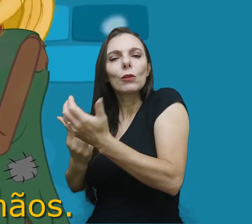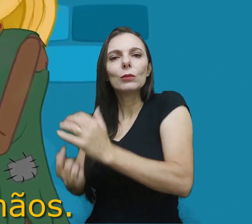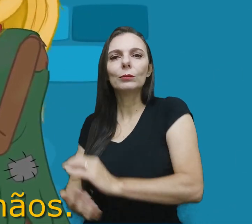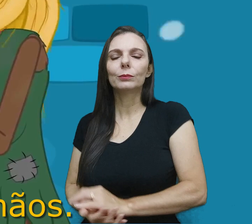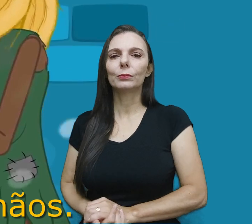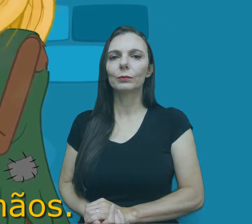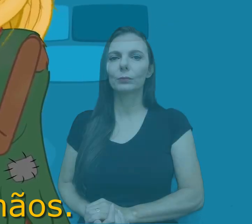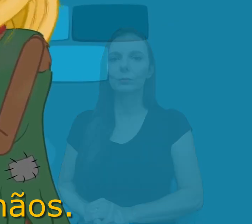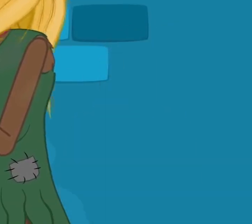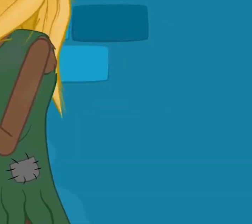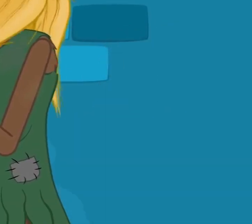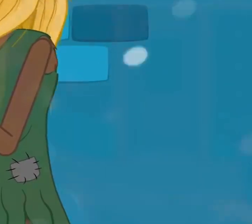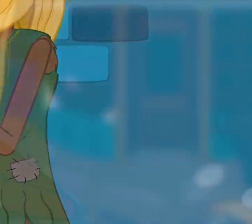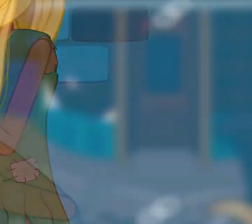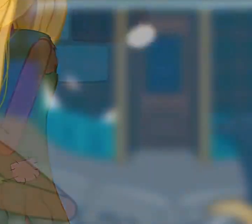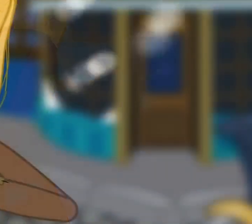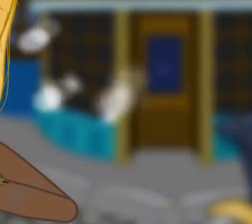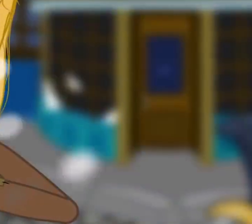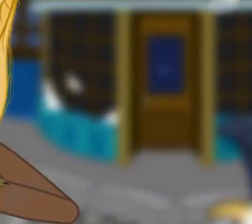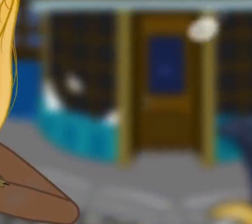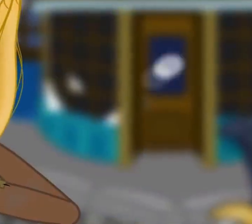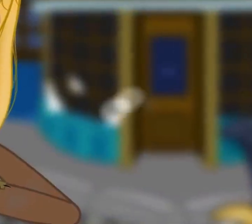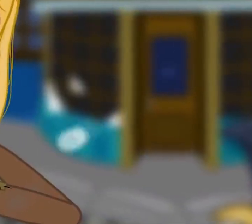cobriu o fogo com as mãos.